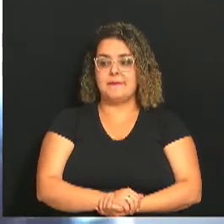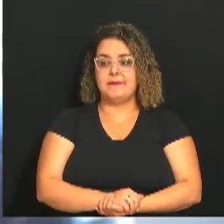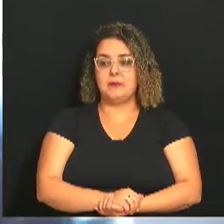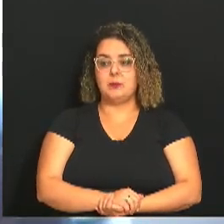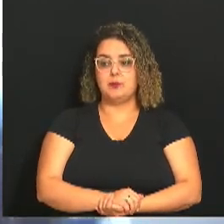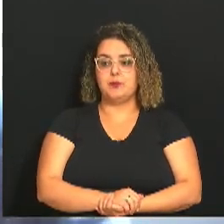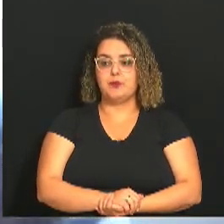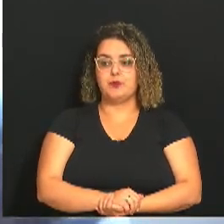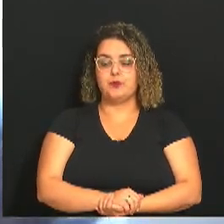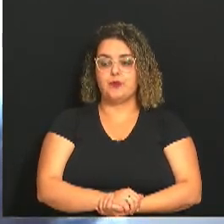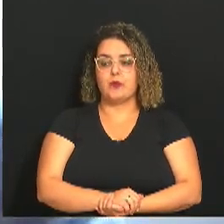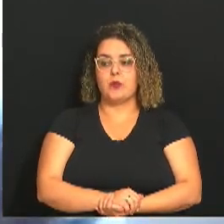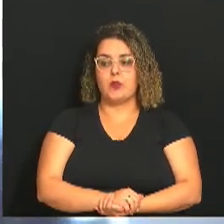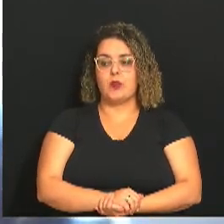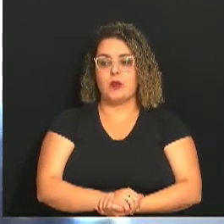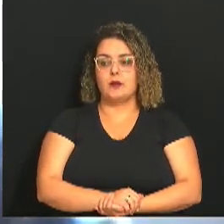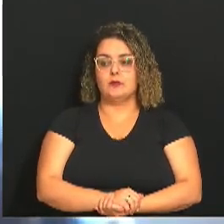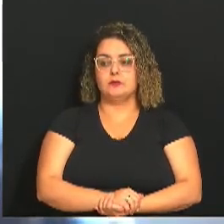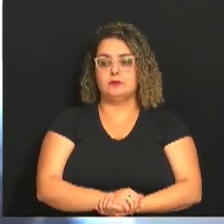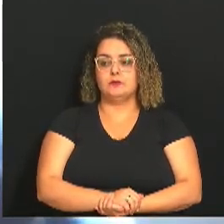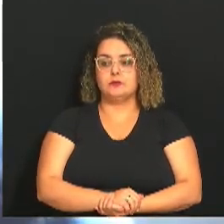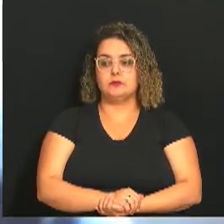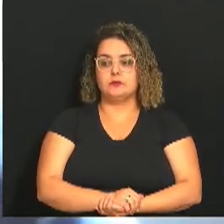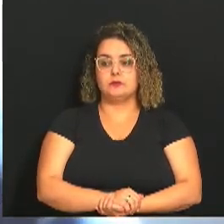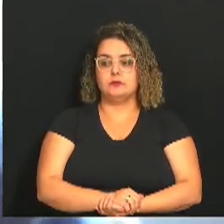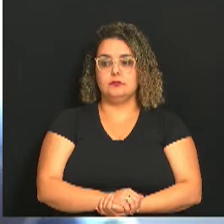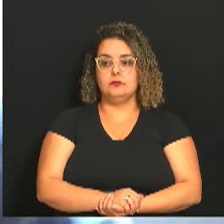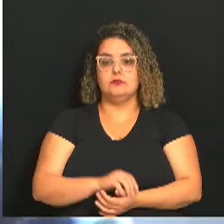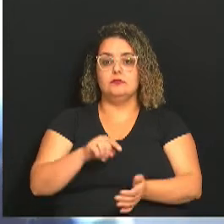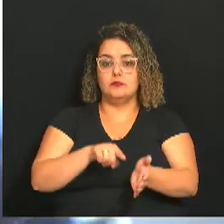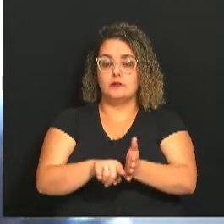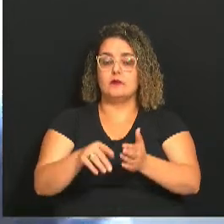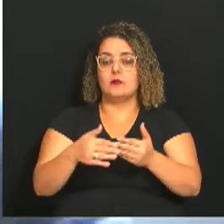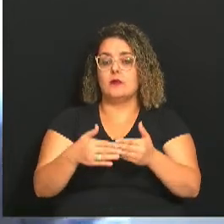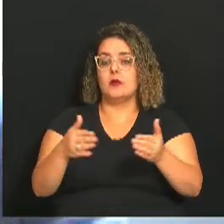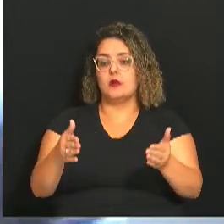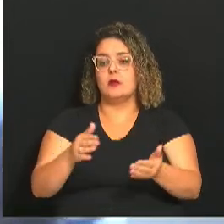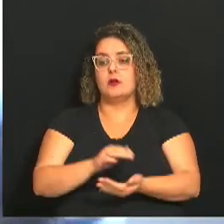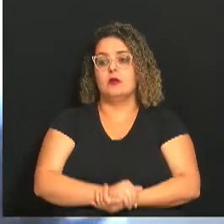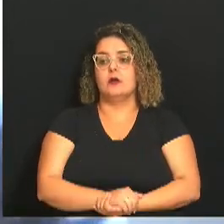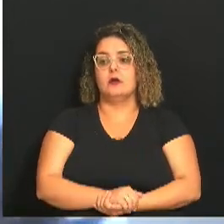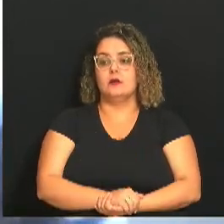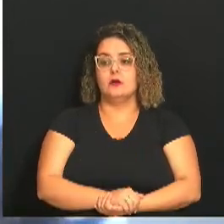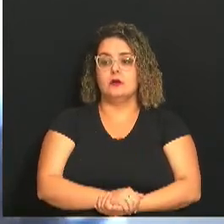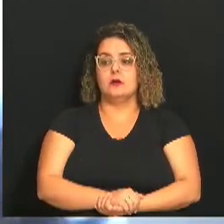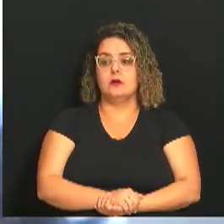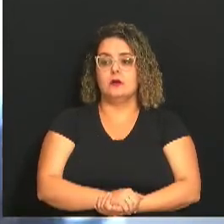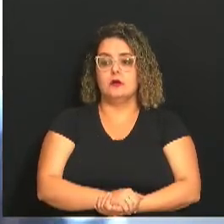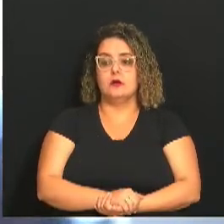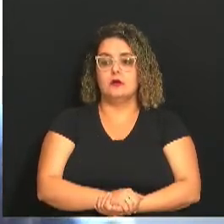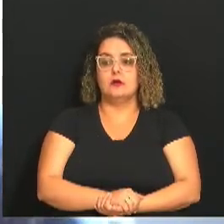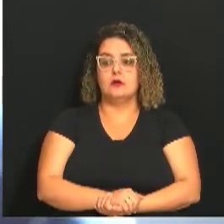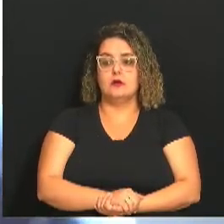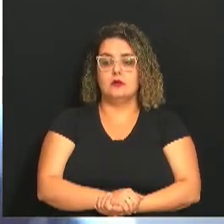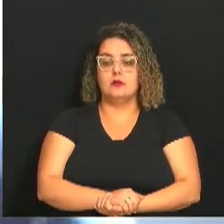relação às questões em aberto, né? Aquilo era, principalmente, são questões,